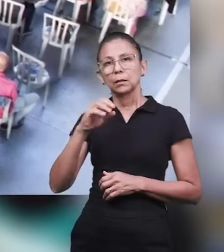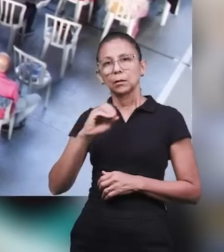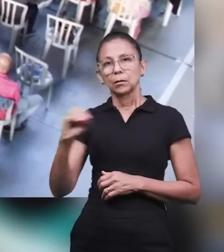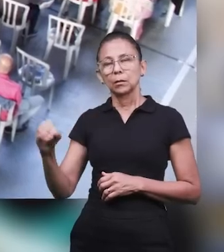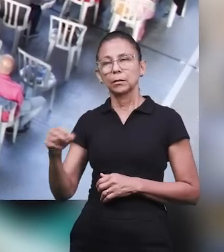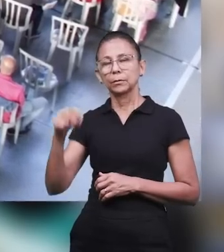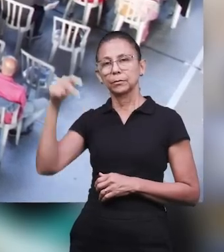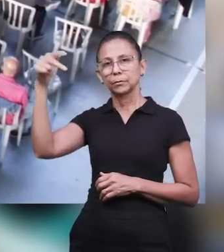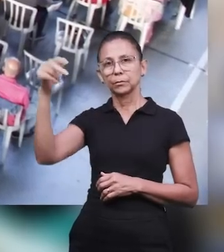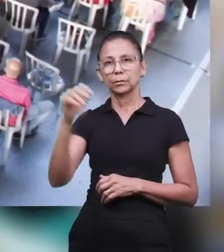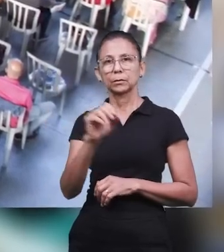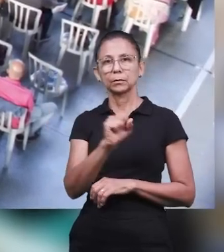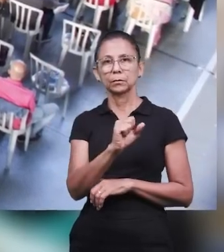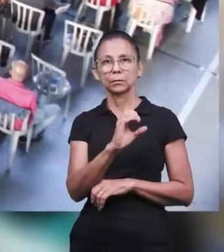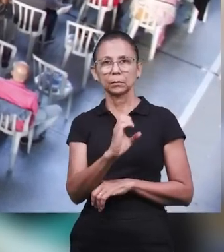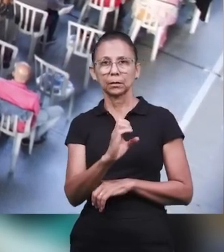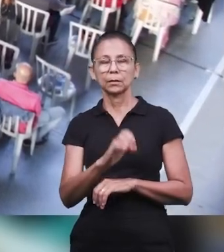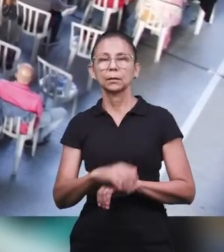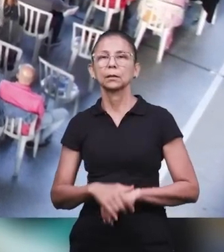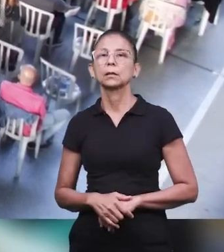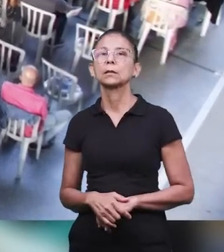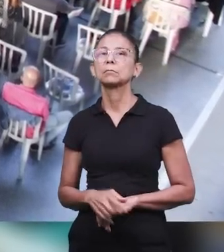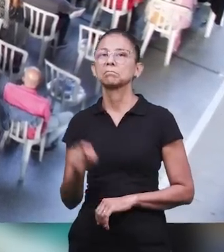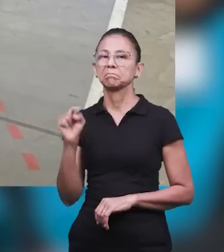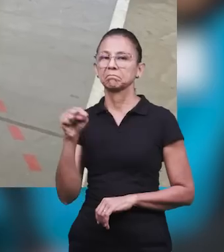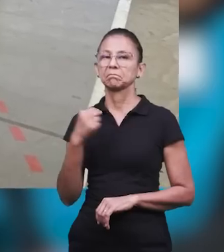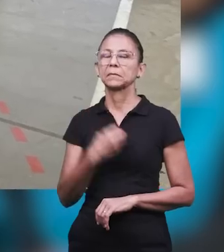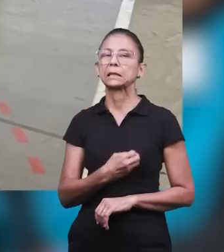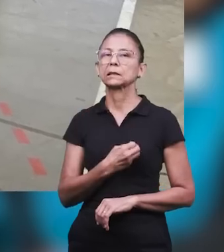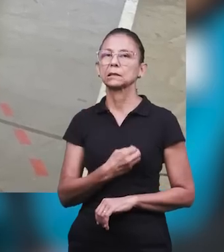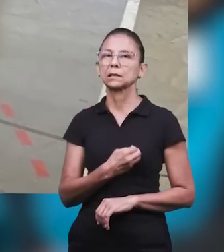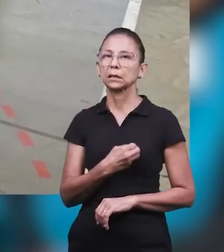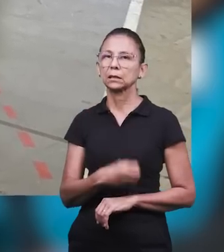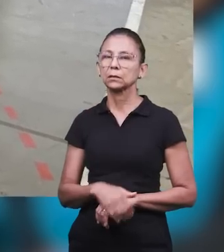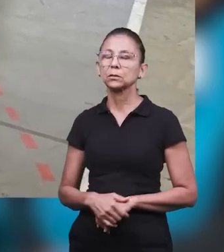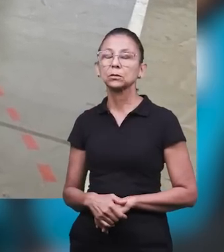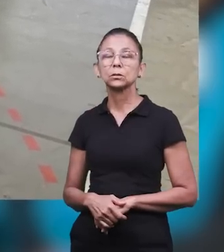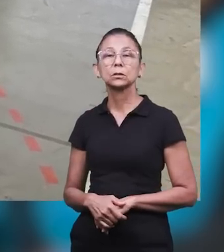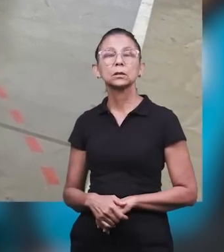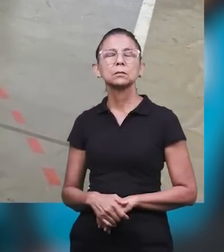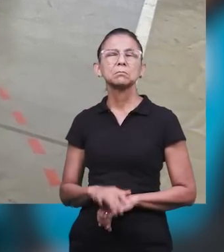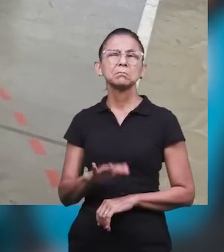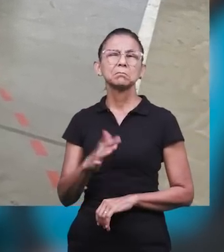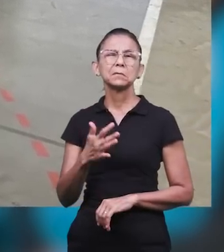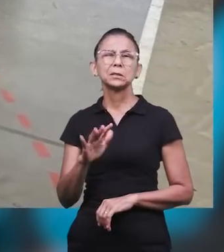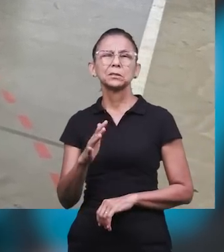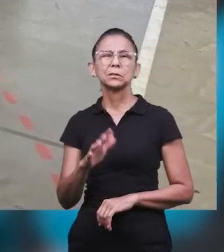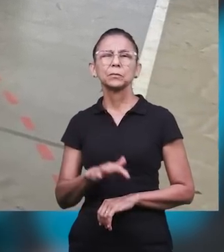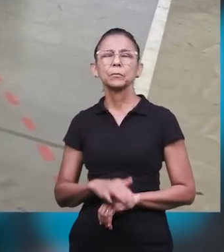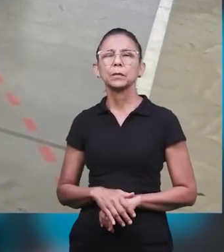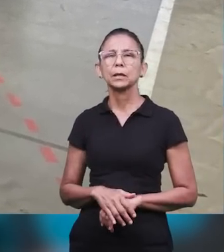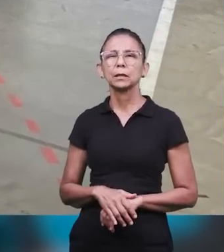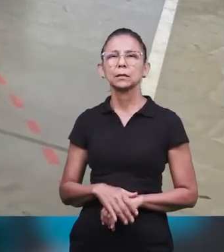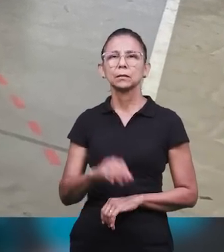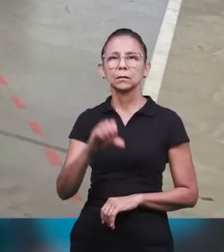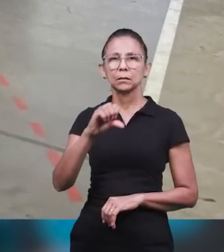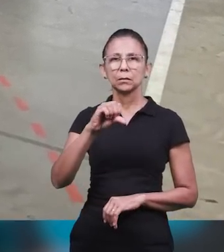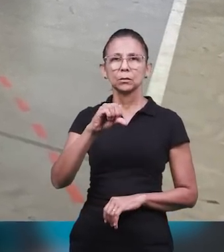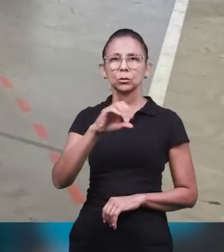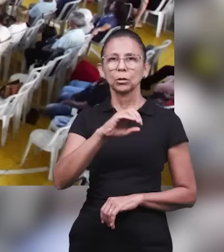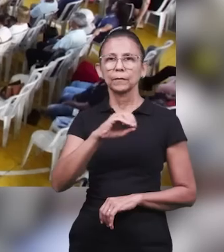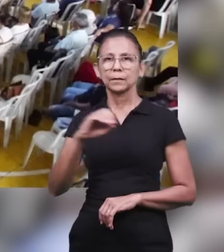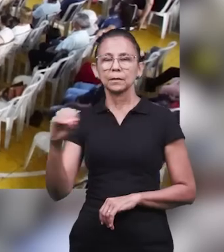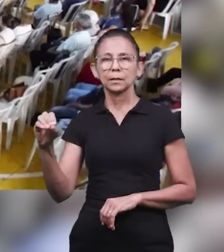Catarina estiveram presentes para o evento. Participaram aproximadamente